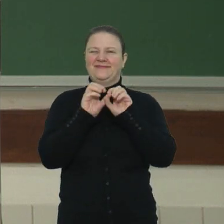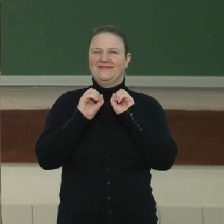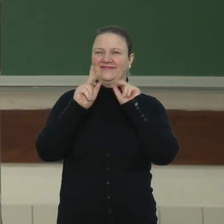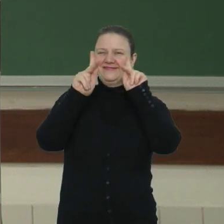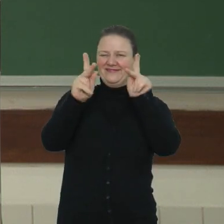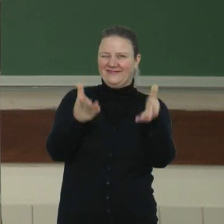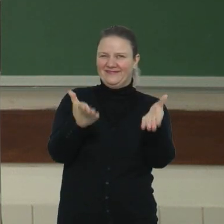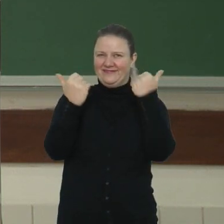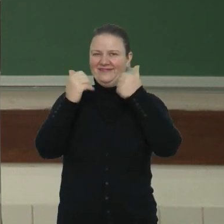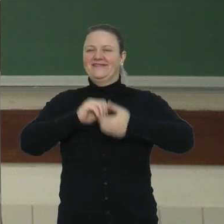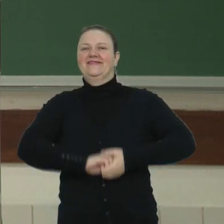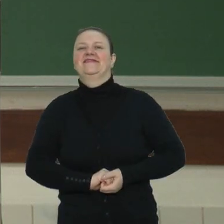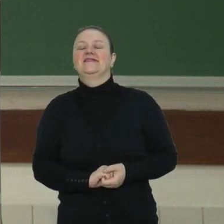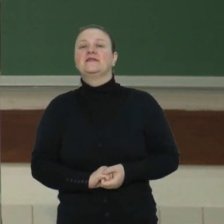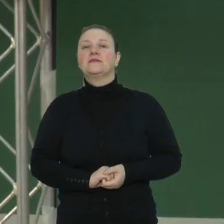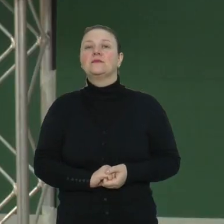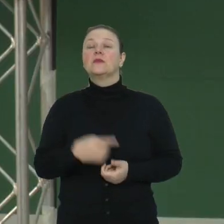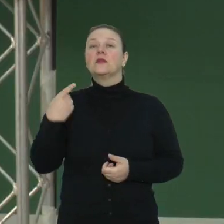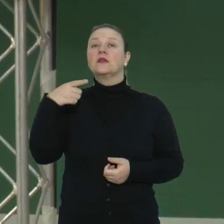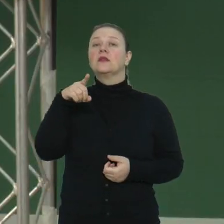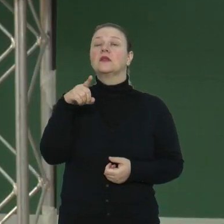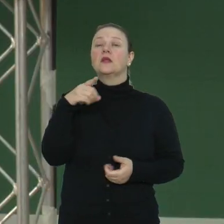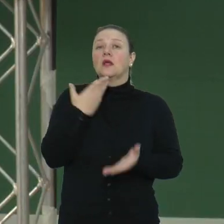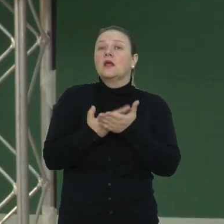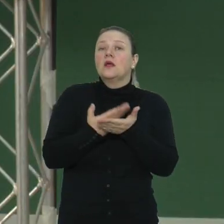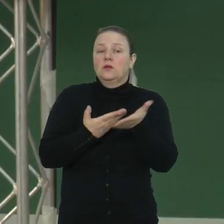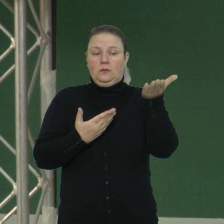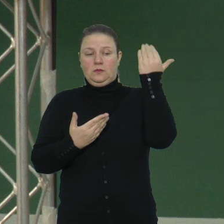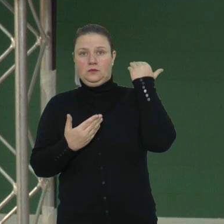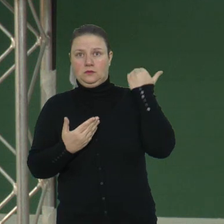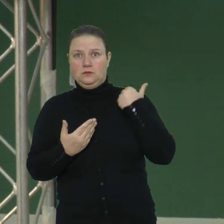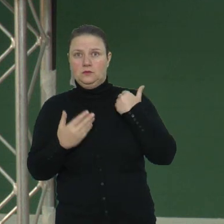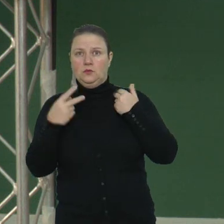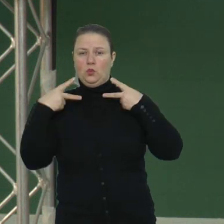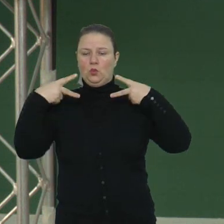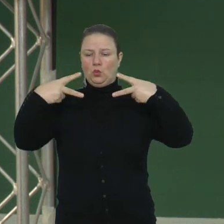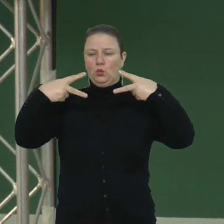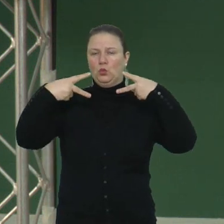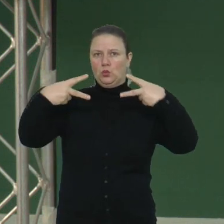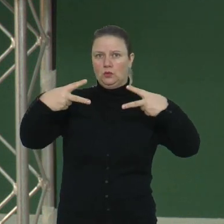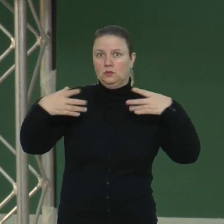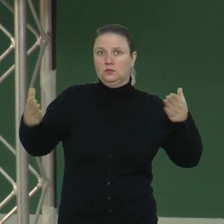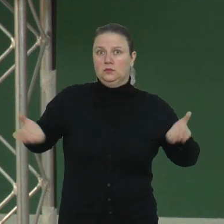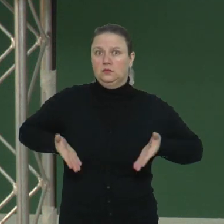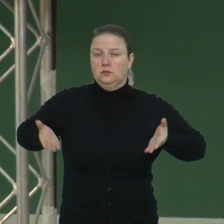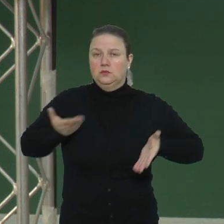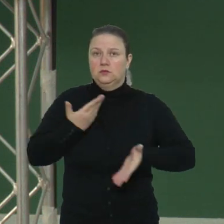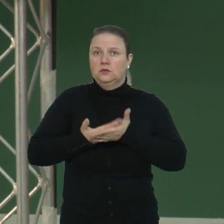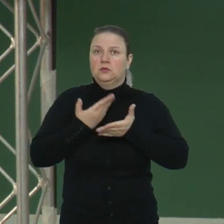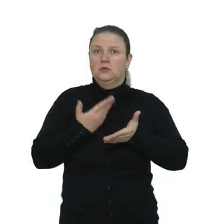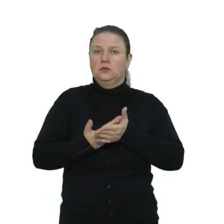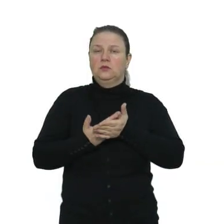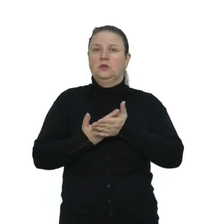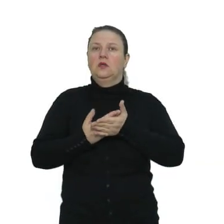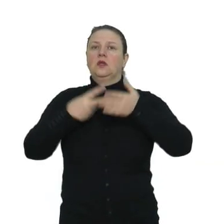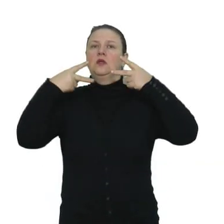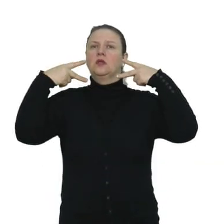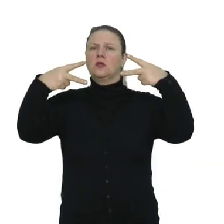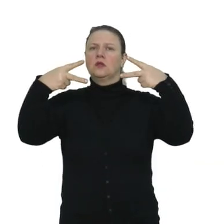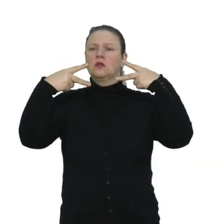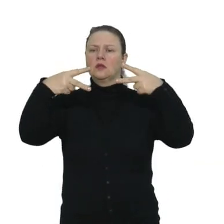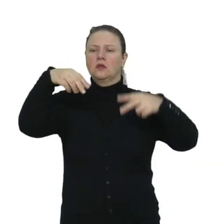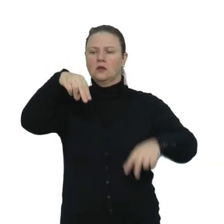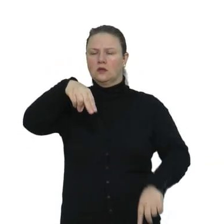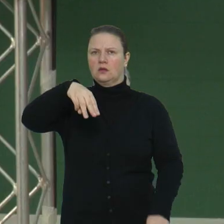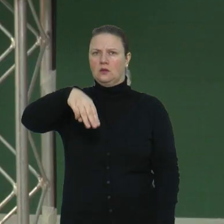lá? Na última aula, a gente viu um pouco de inequação. Hoje, a gente vai estudar inequações modulares. A gente